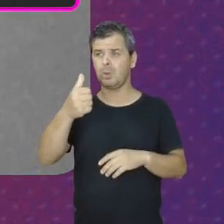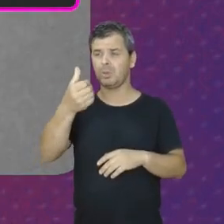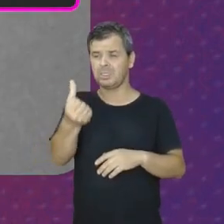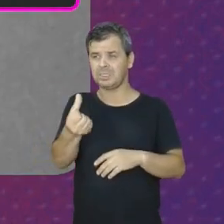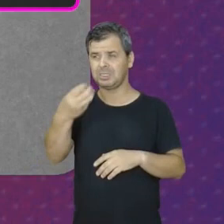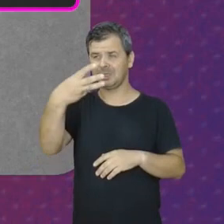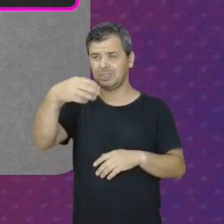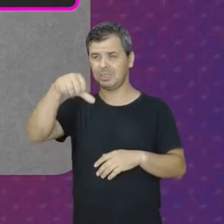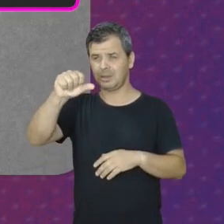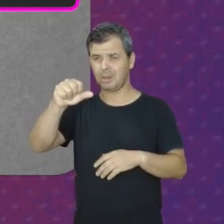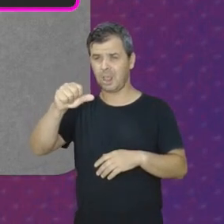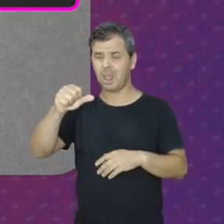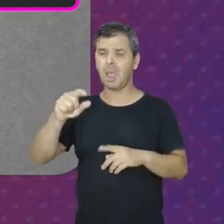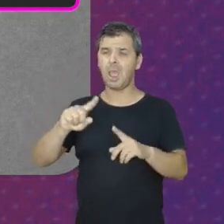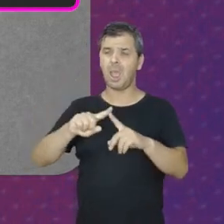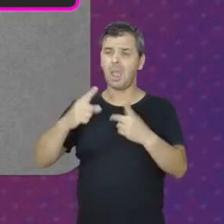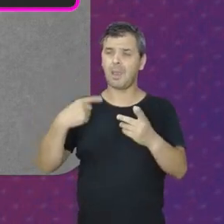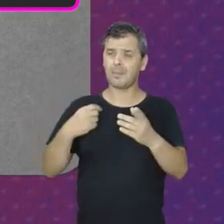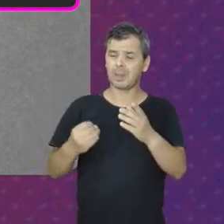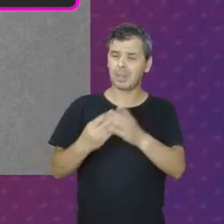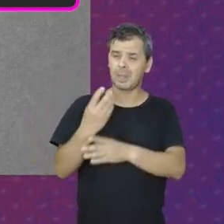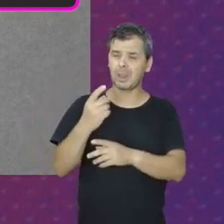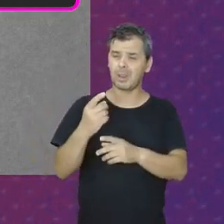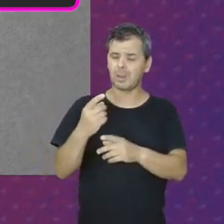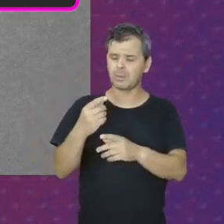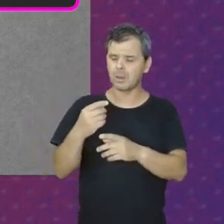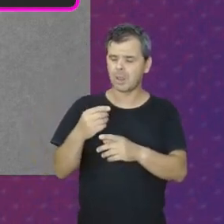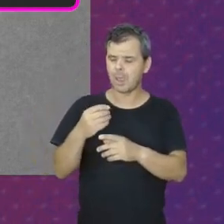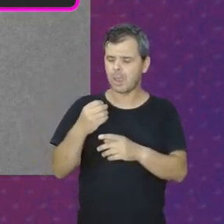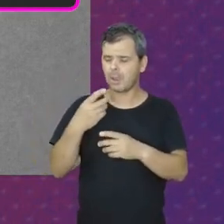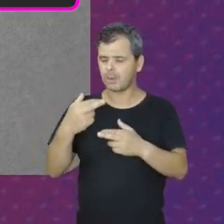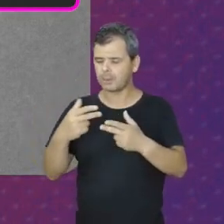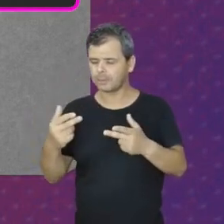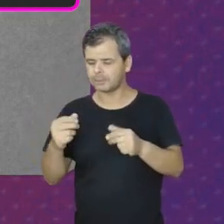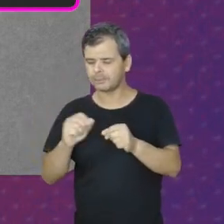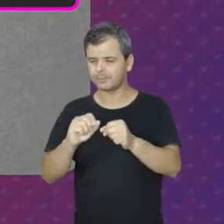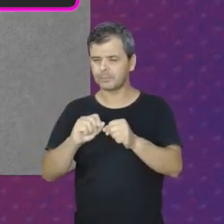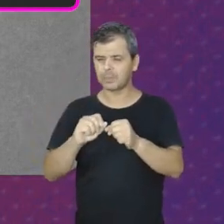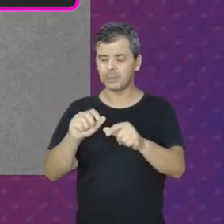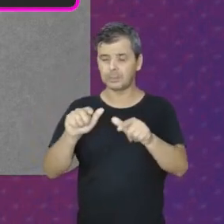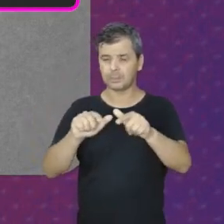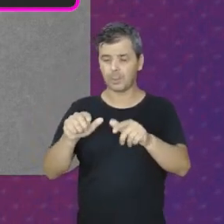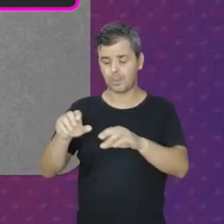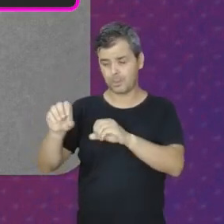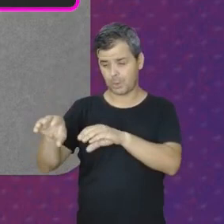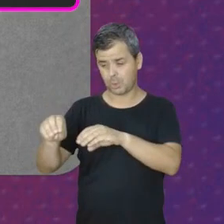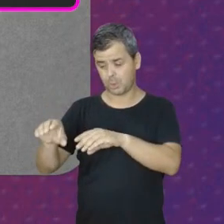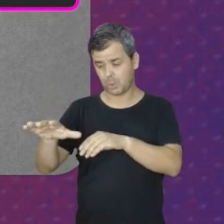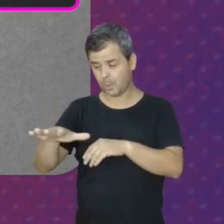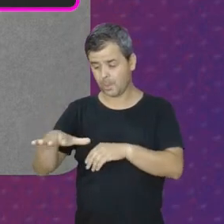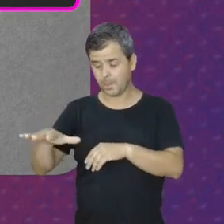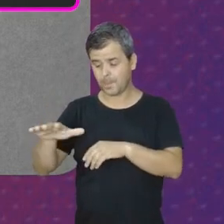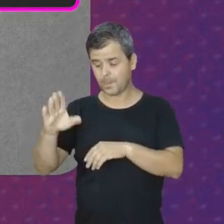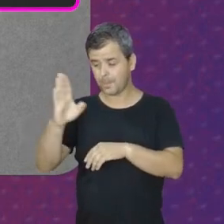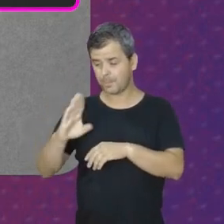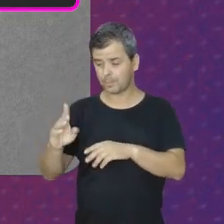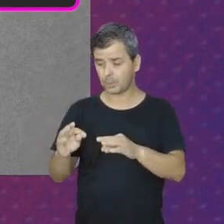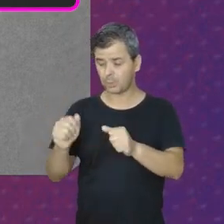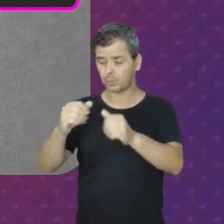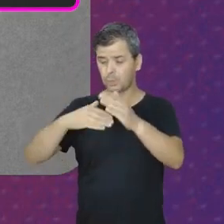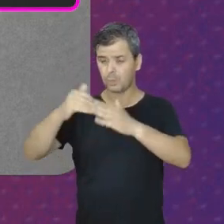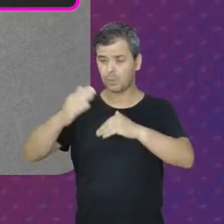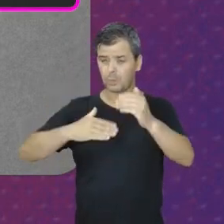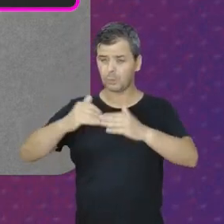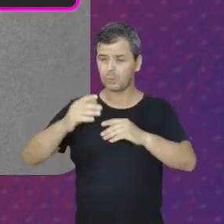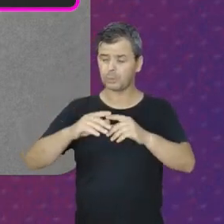10.639, ela serve para dar essa oportunidade para a educação brasileira, juntamente com os profissionais,